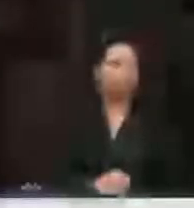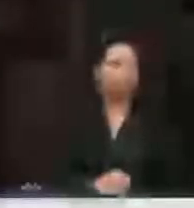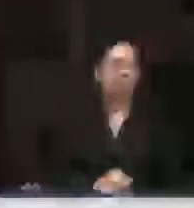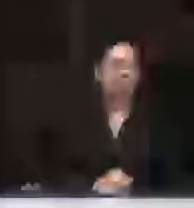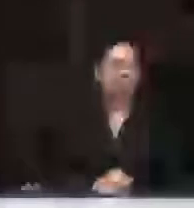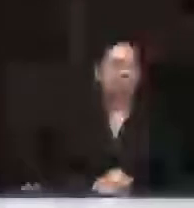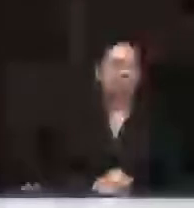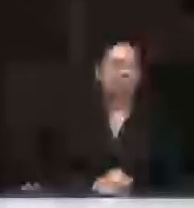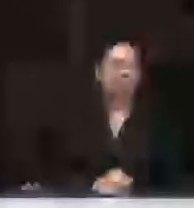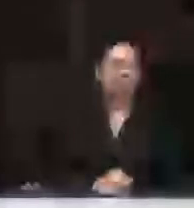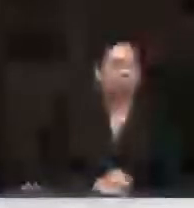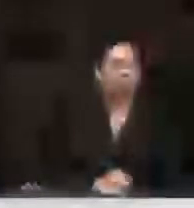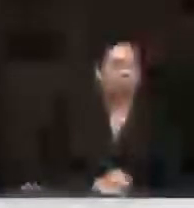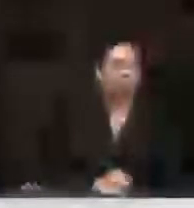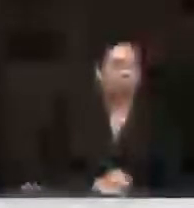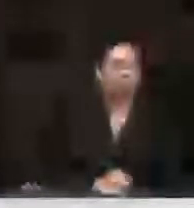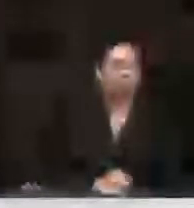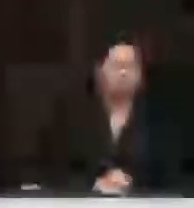houve